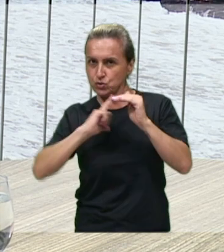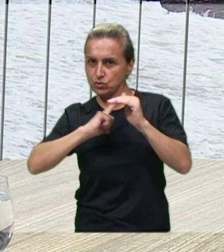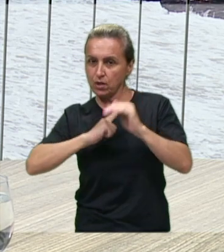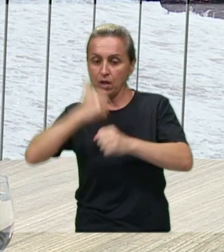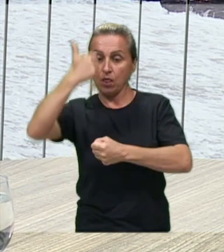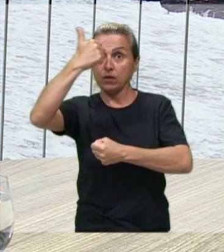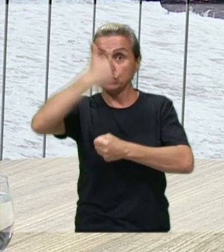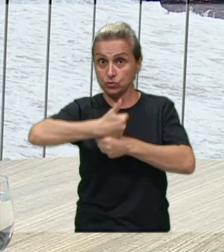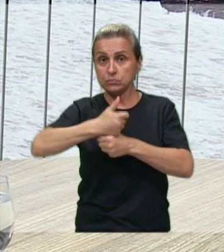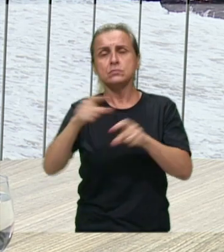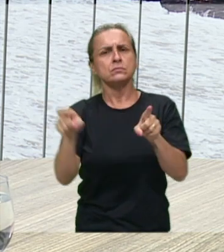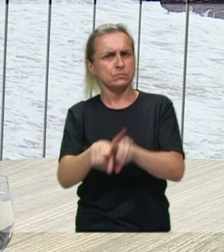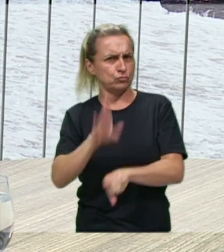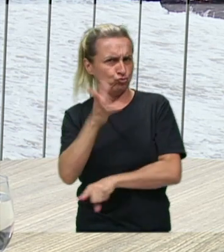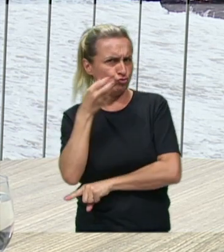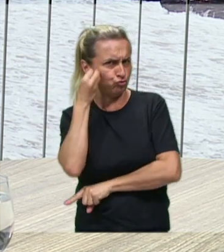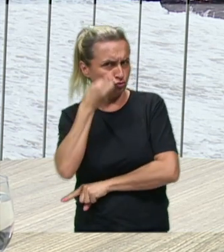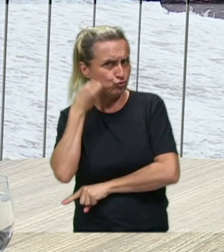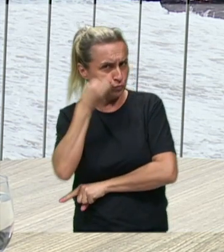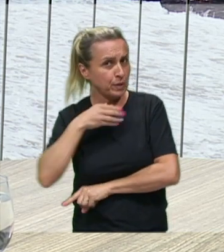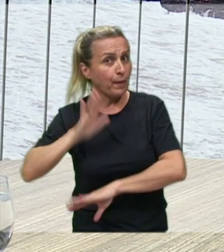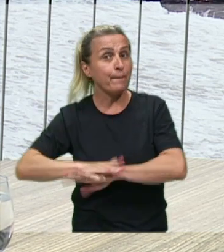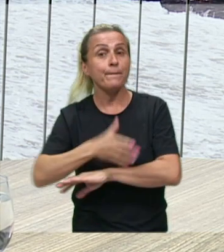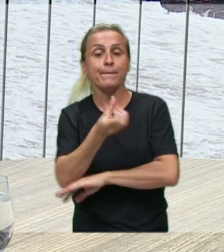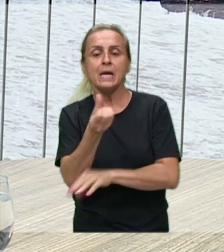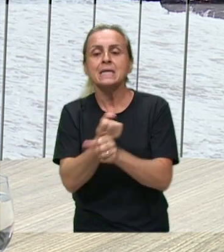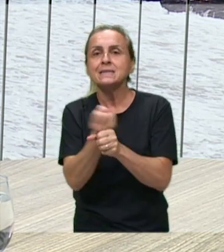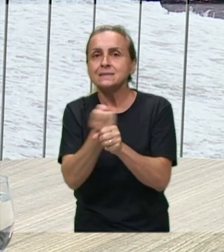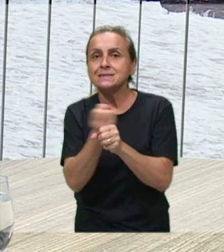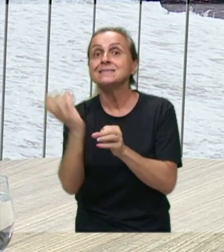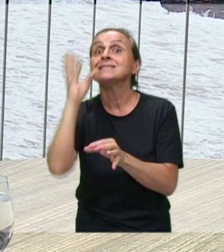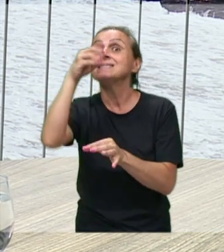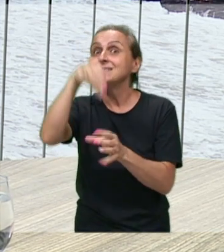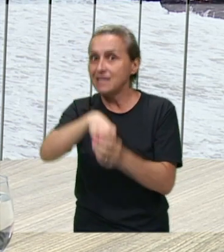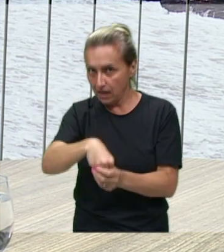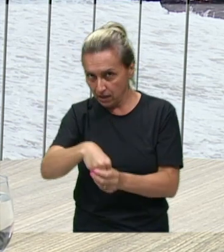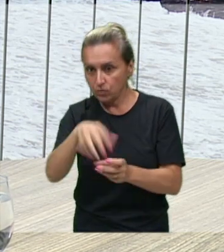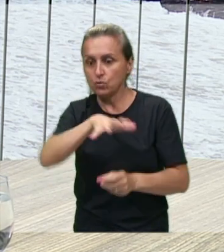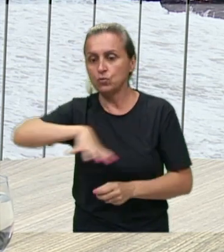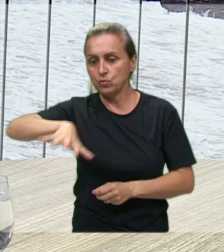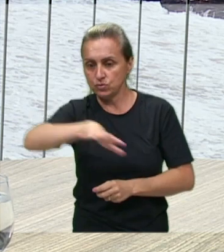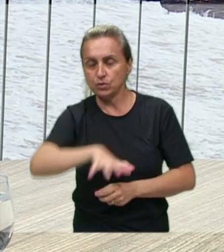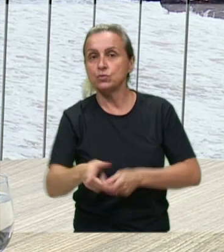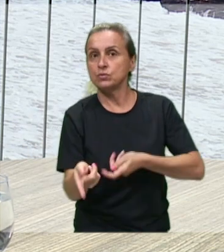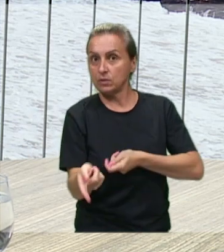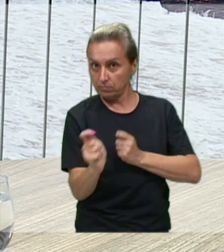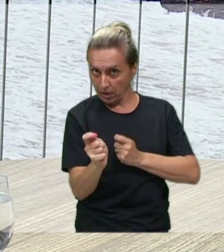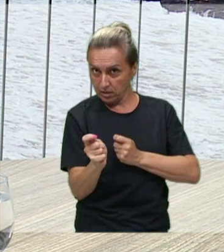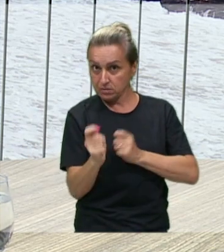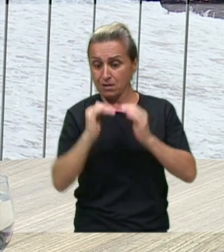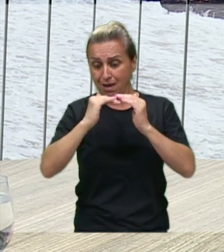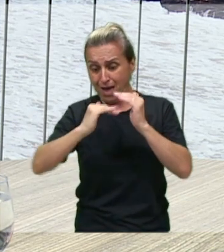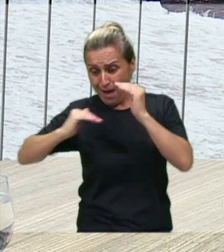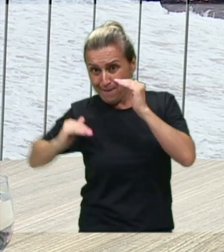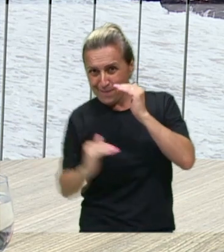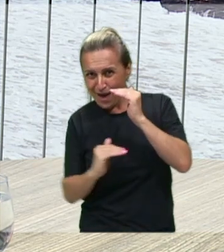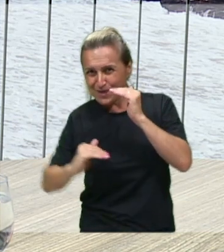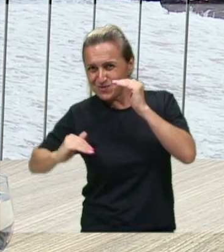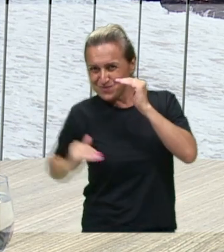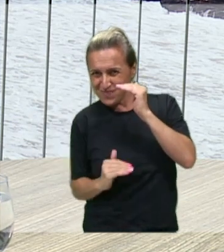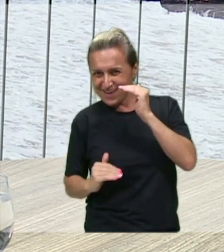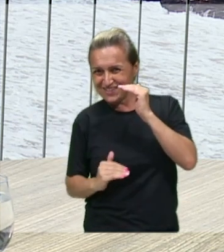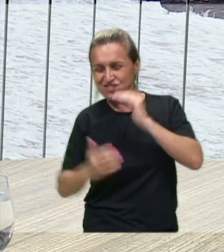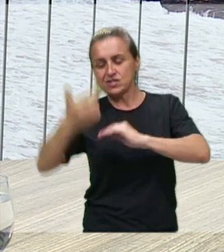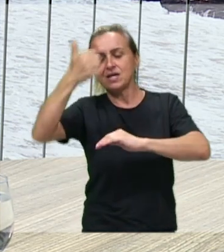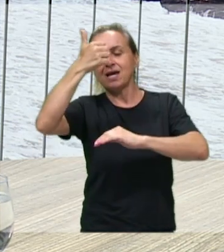também já tem experiência há mais de 6 anos dentro de departamentos. Abaixo dele, do Édipo, eu posso falar